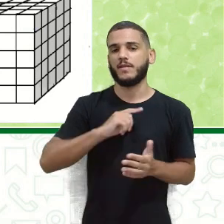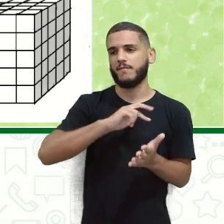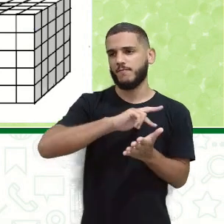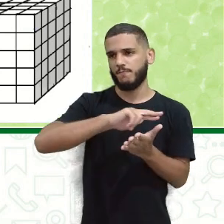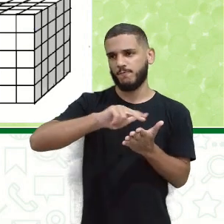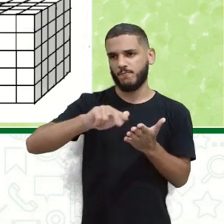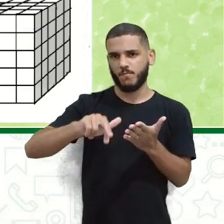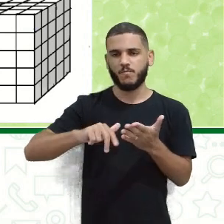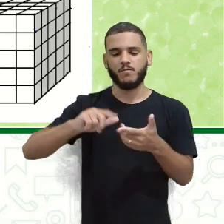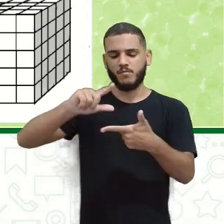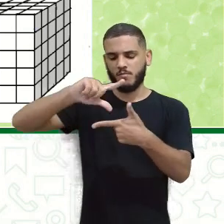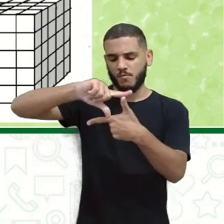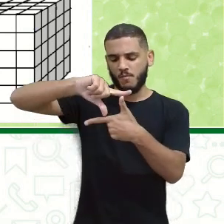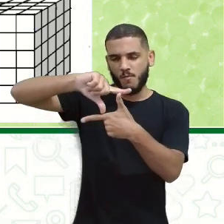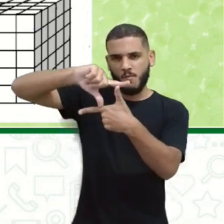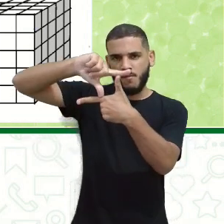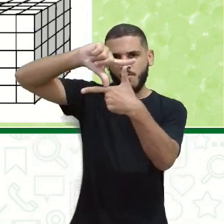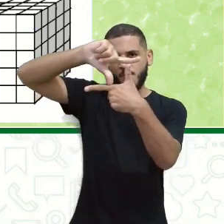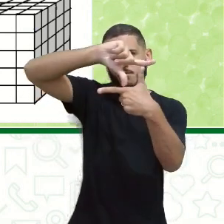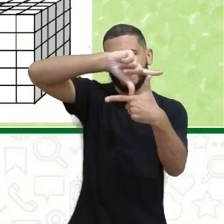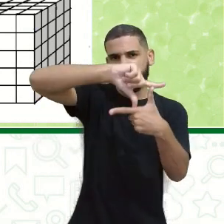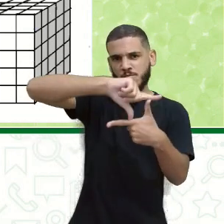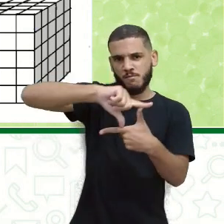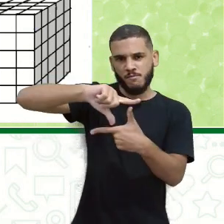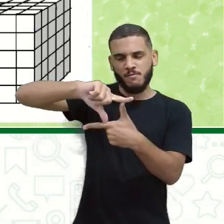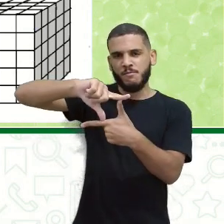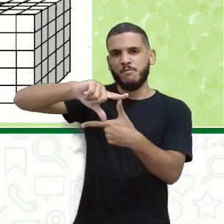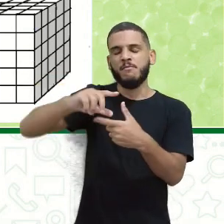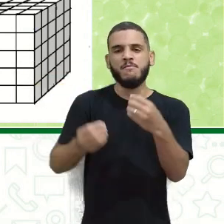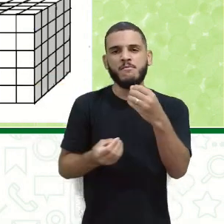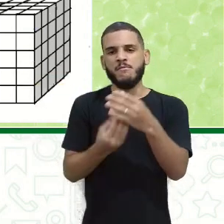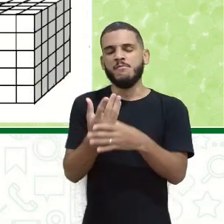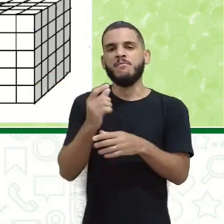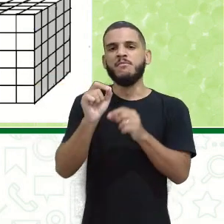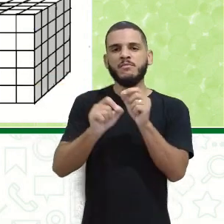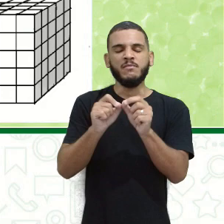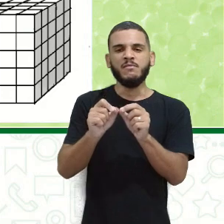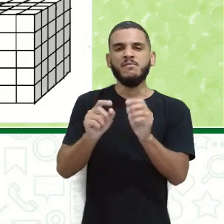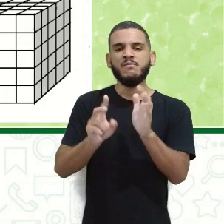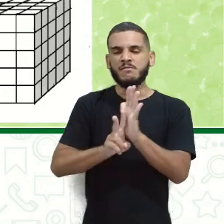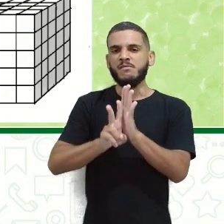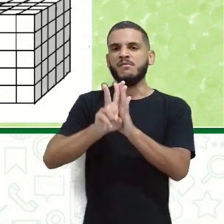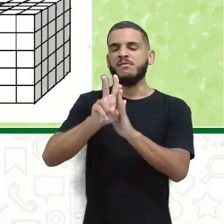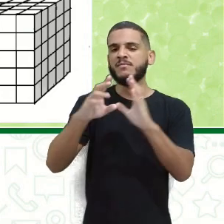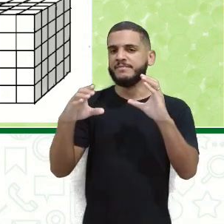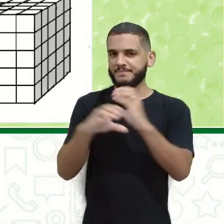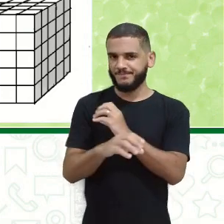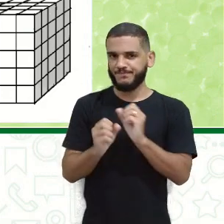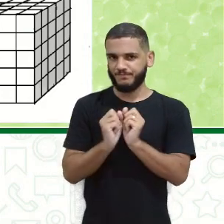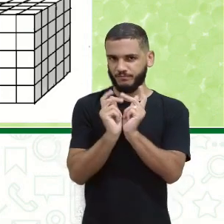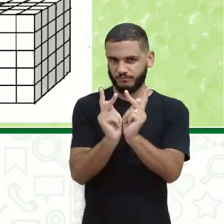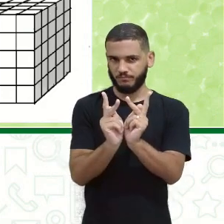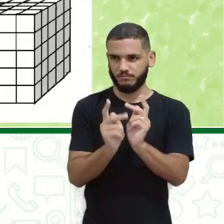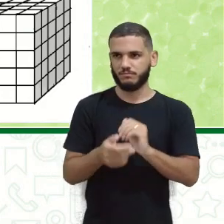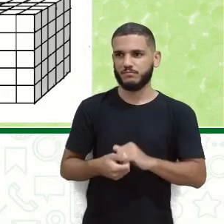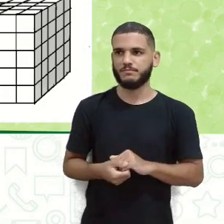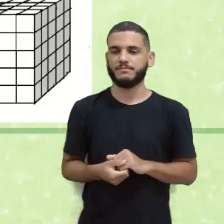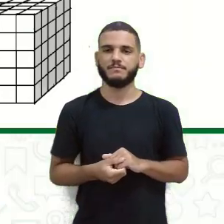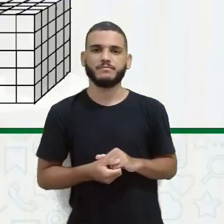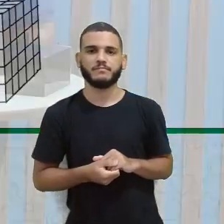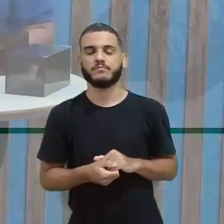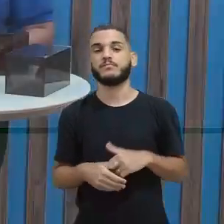vários cubos juntos, né? Que fazem esse volume total, tá certo? Então,